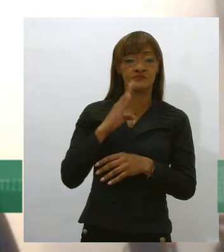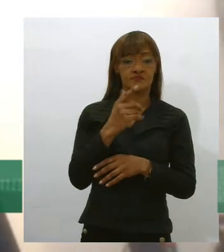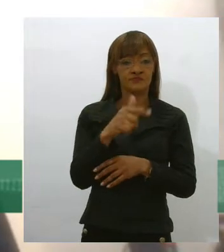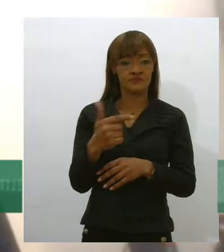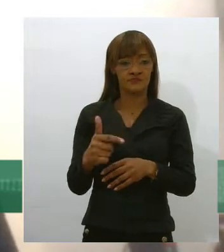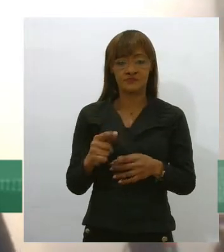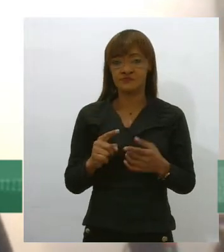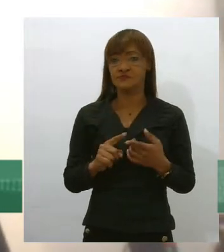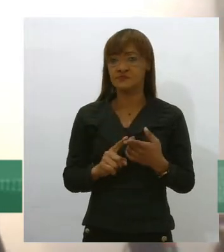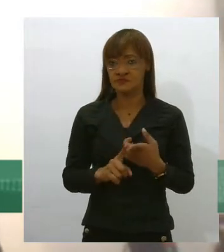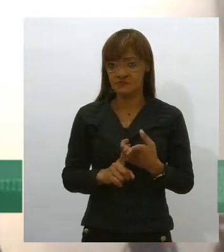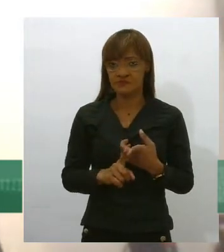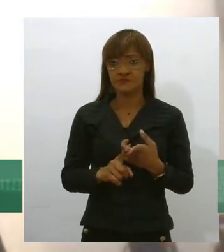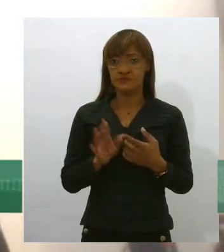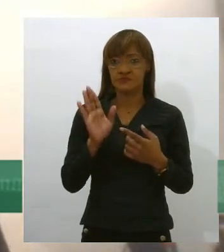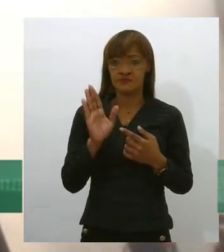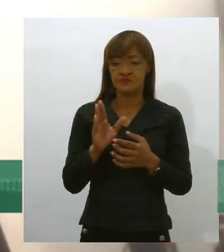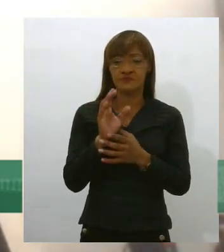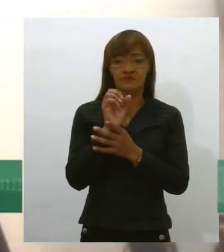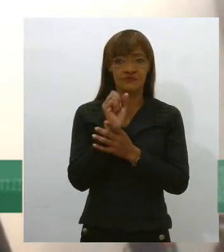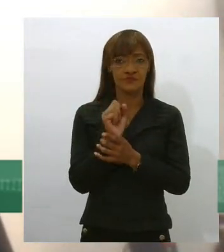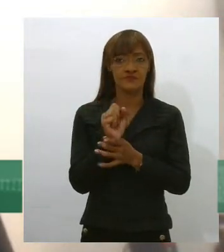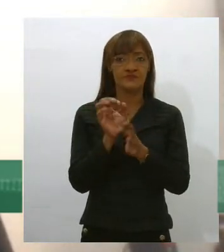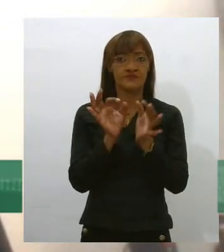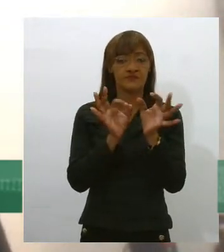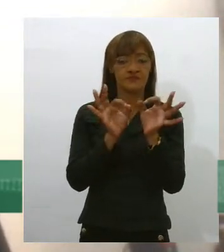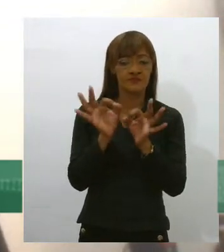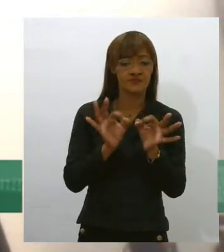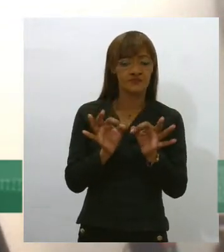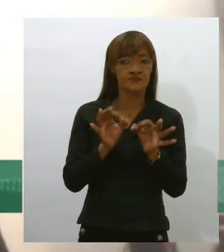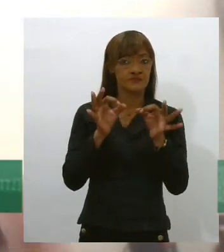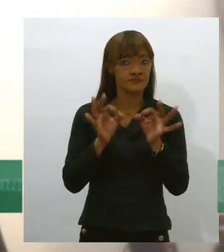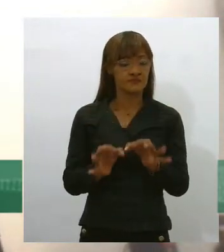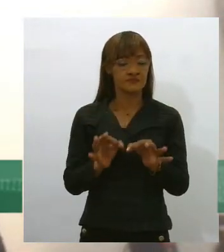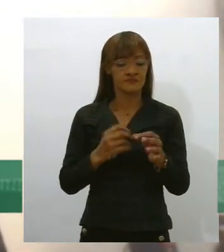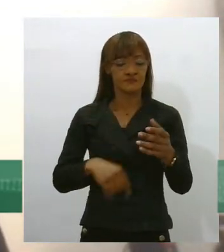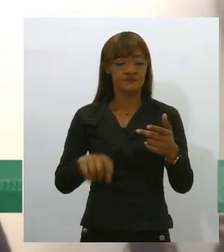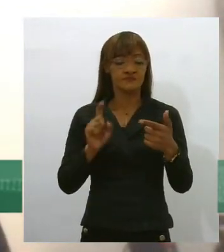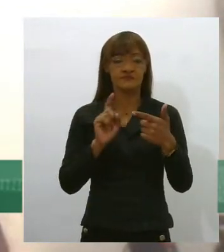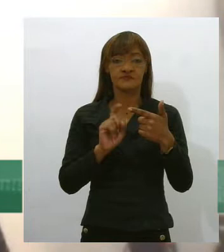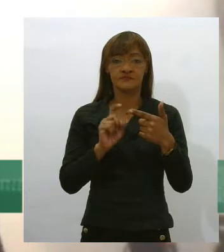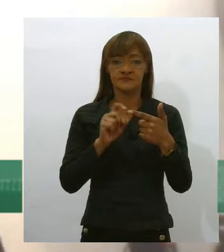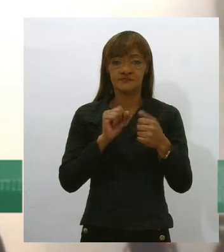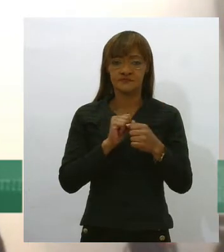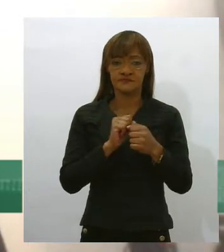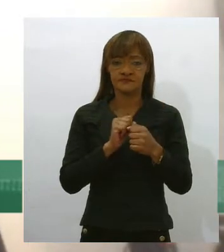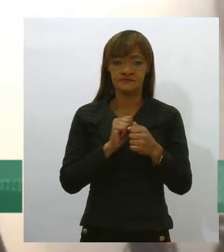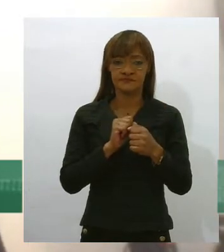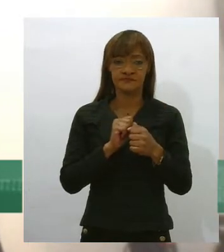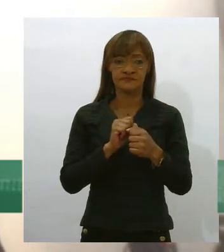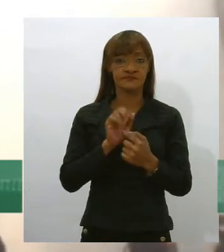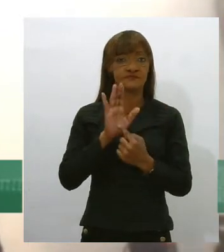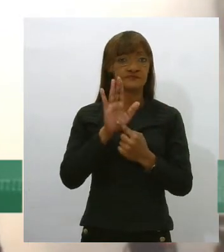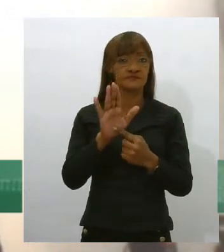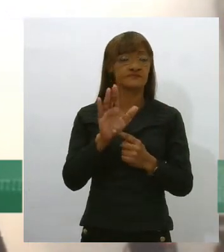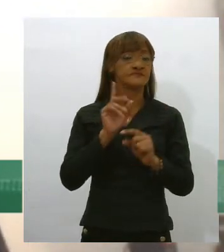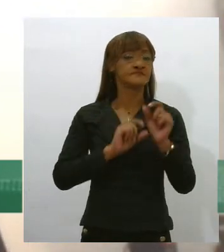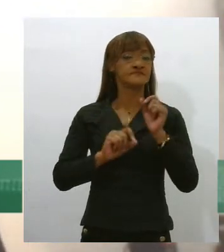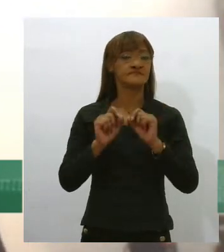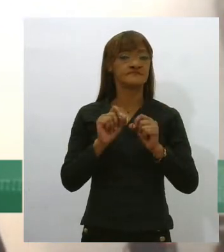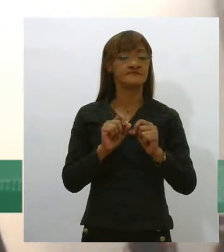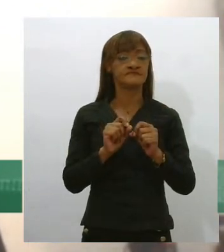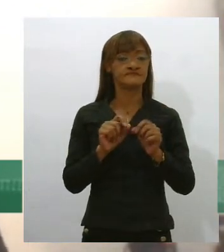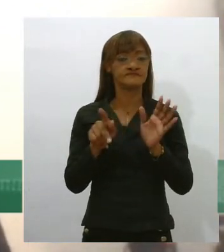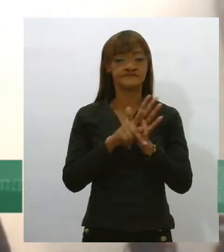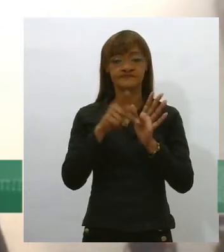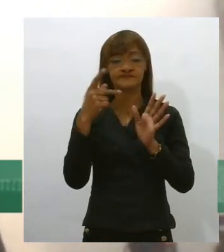qualificada adequada não é e segundo é coloca o bem público que o espectro eletromagnético que é por